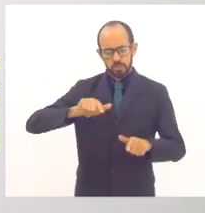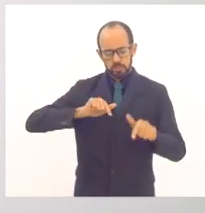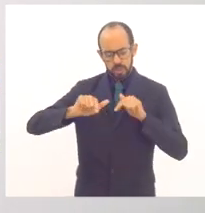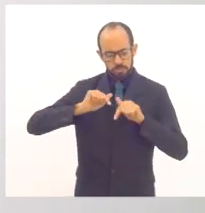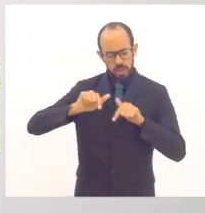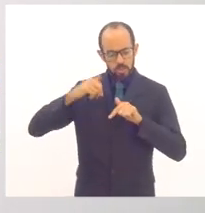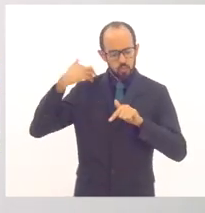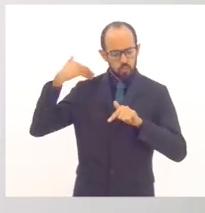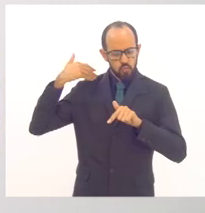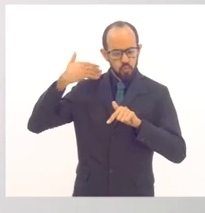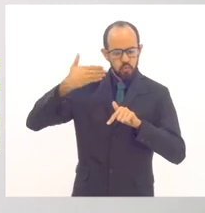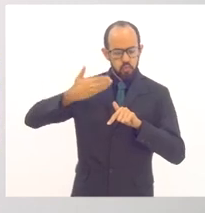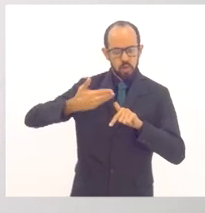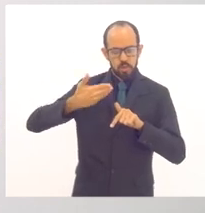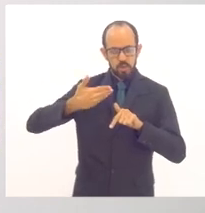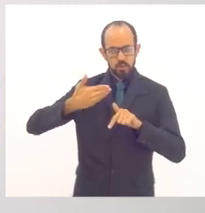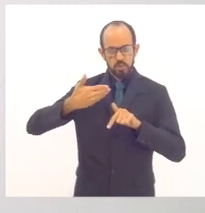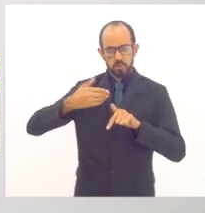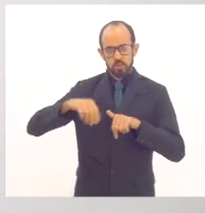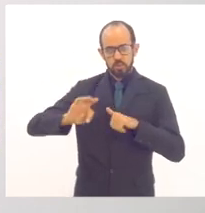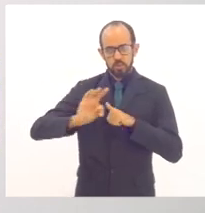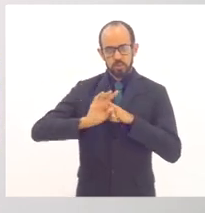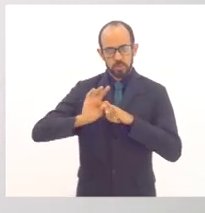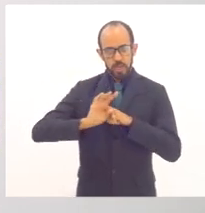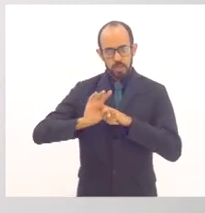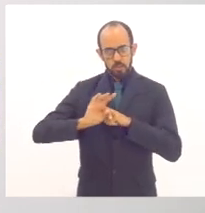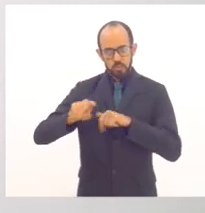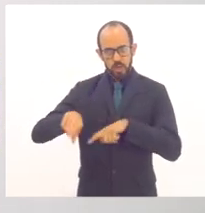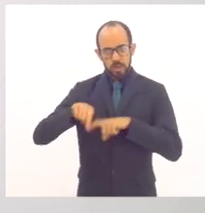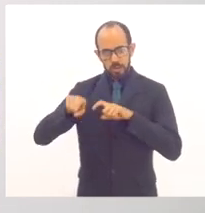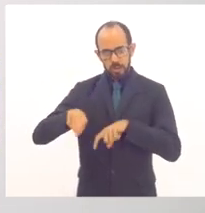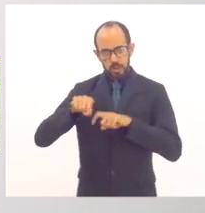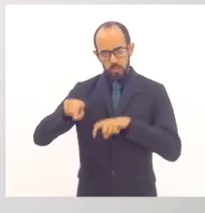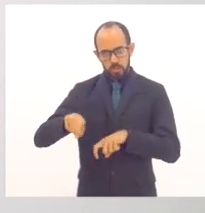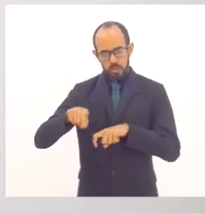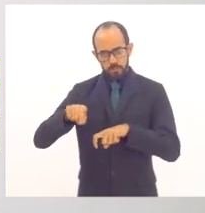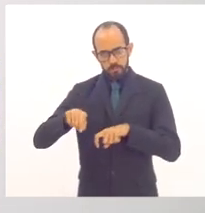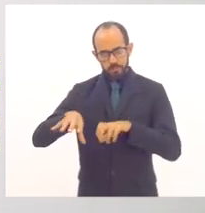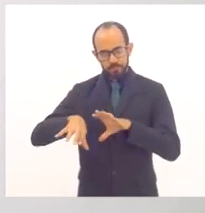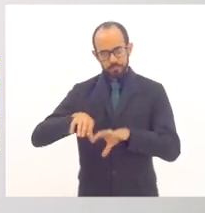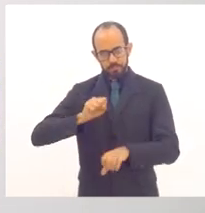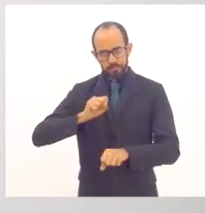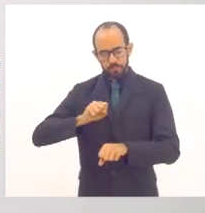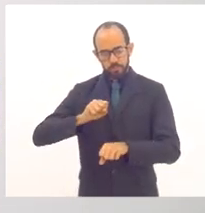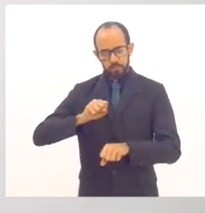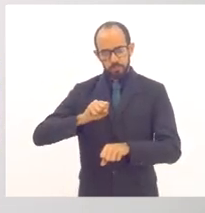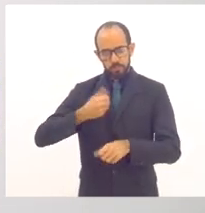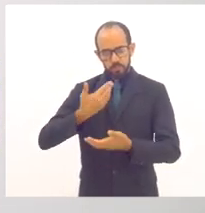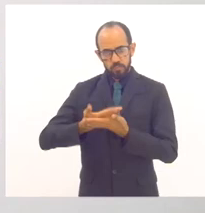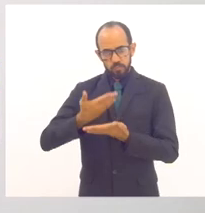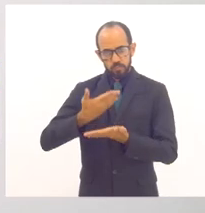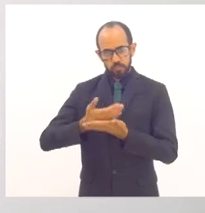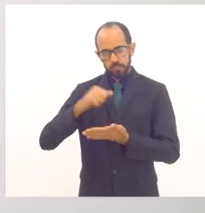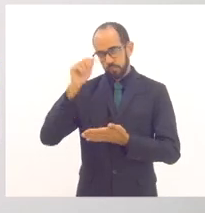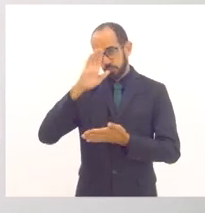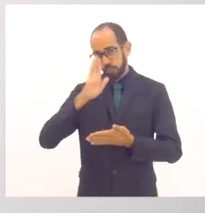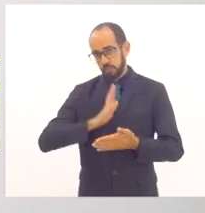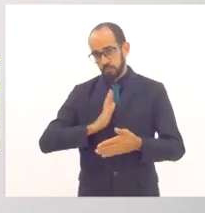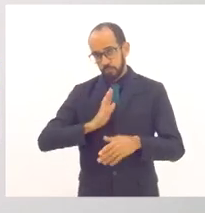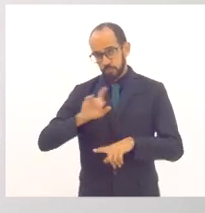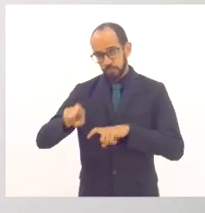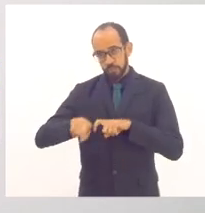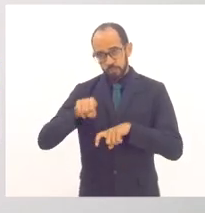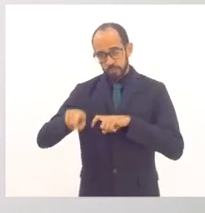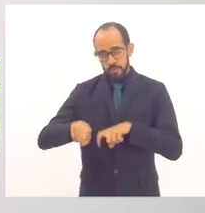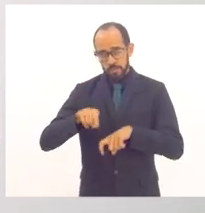anos. Eu sou um técnico agrícola, na qual me formei pela Escola Nacional de Agricultura Wenceslau